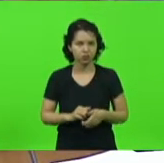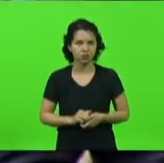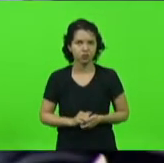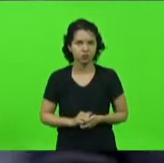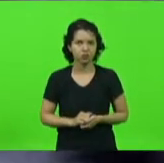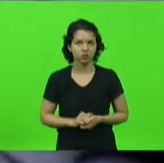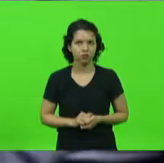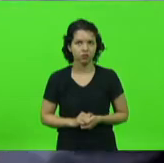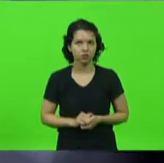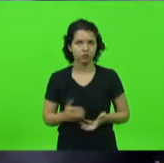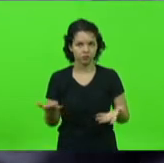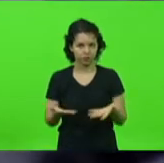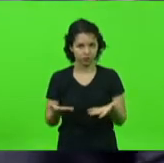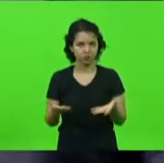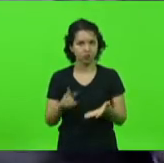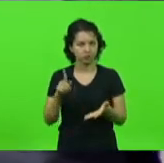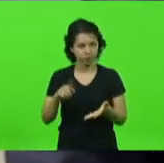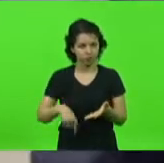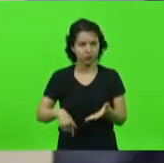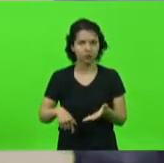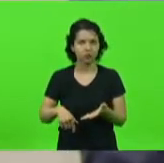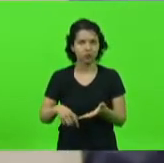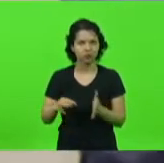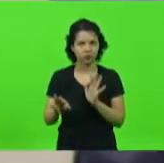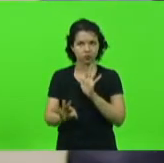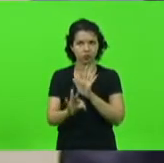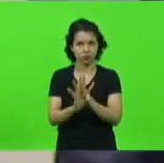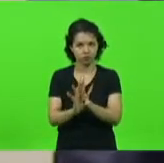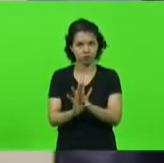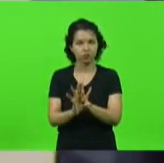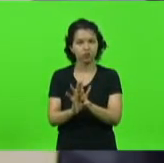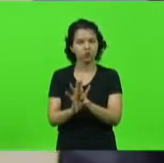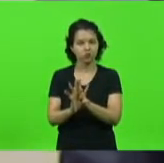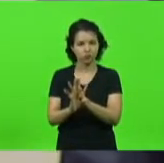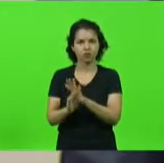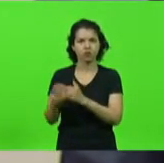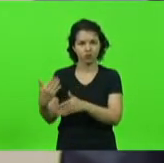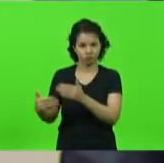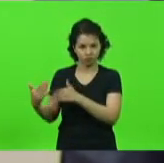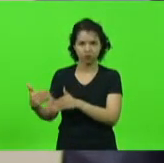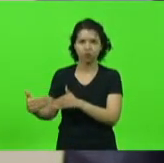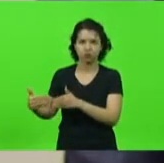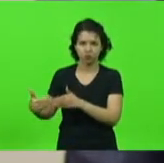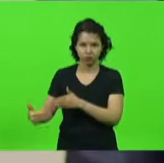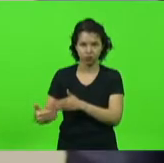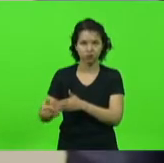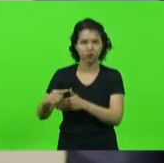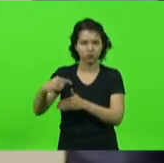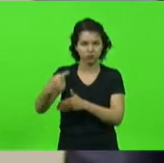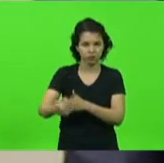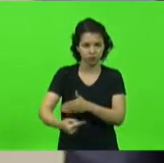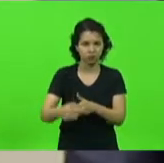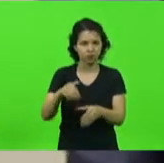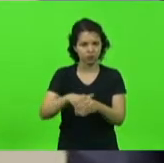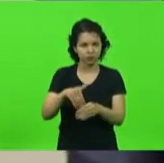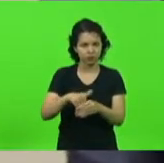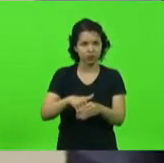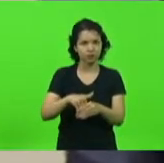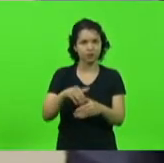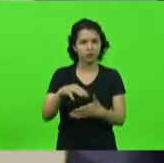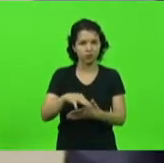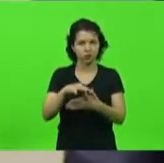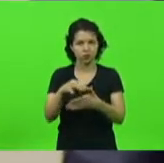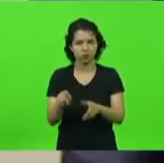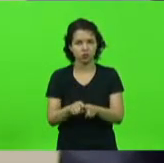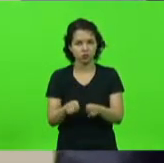Agora é o texto original do projeto. Na sequência, nós vamos votar essas outras questões, isso, que um é destaque e o outro que é um recurso. Não,